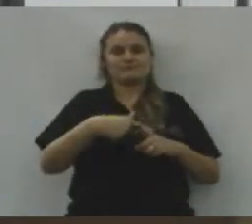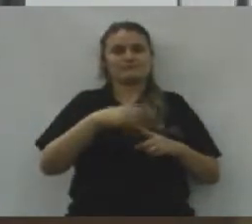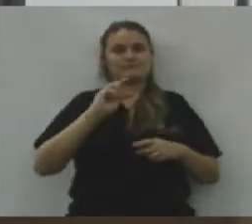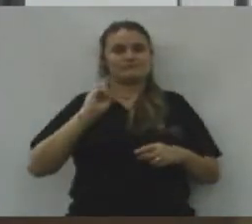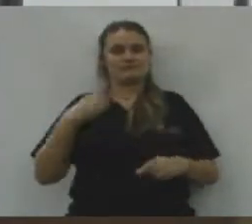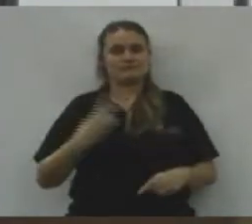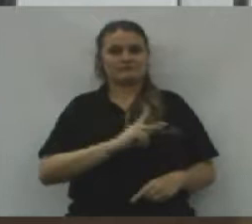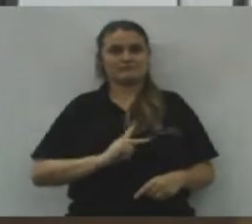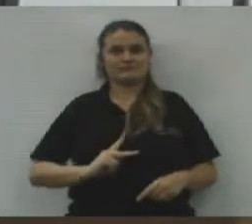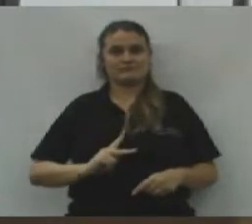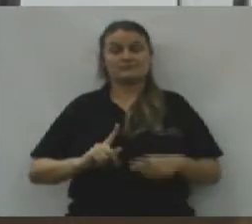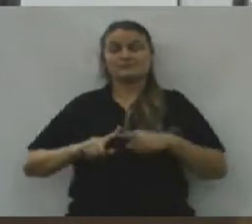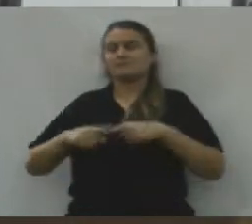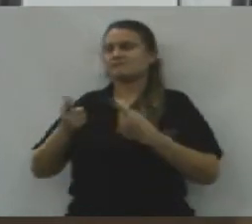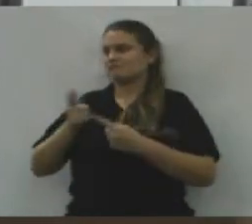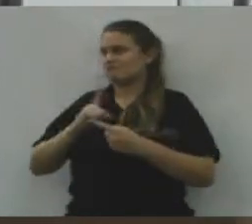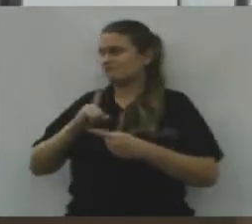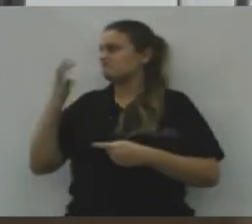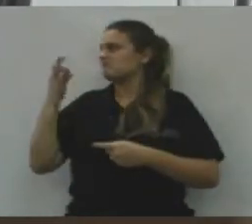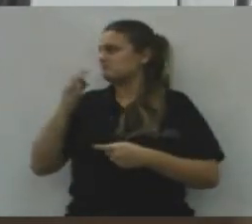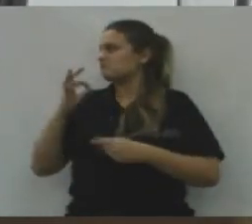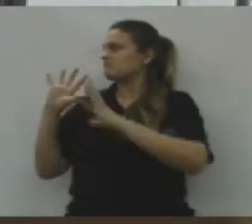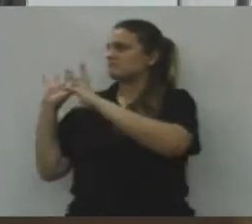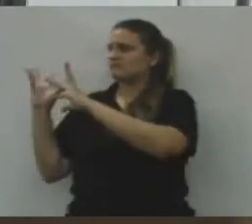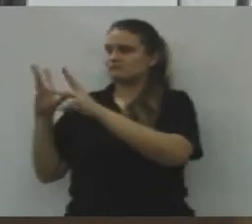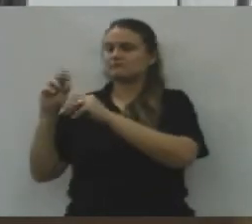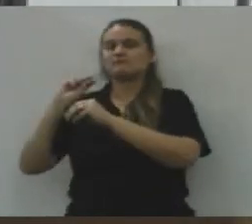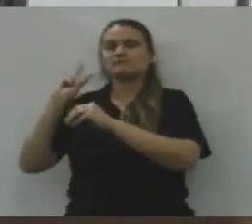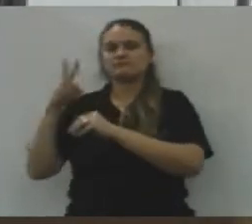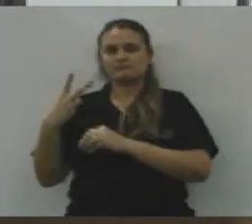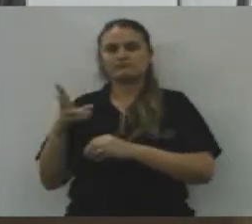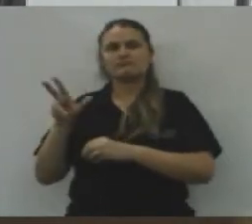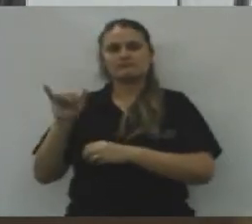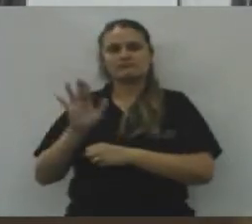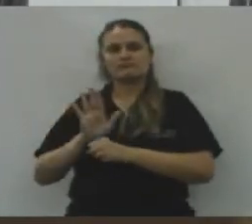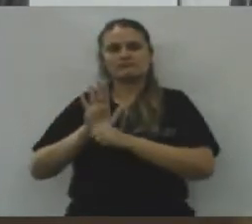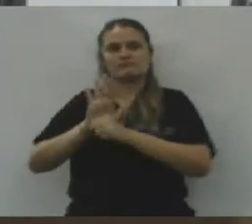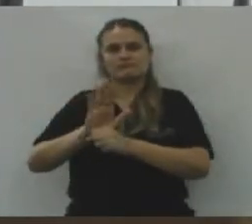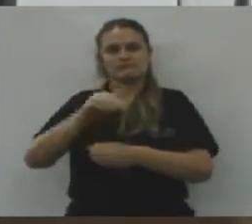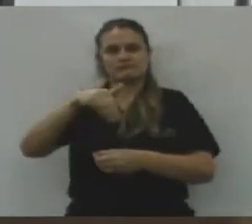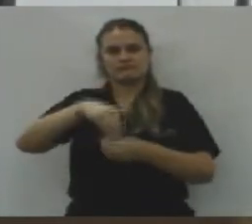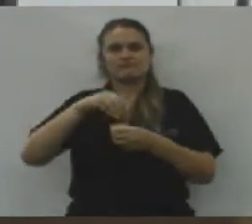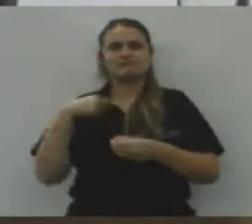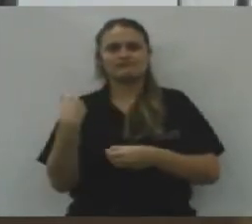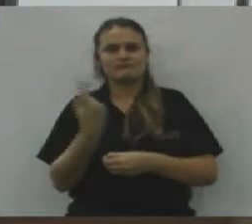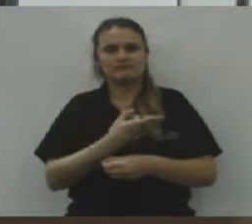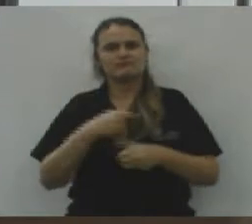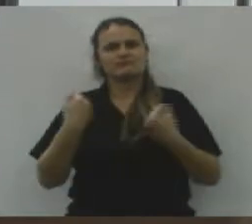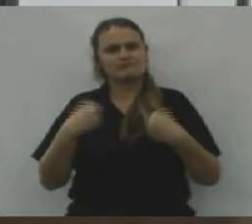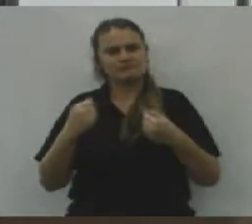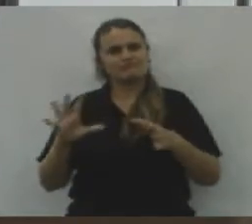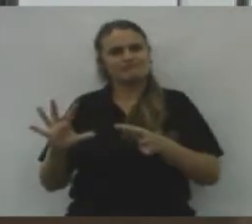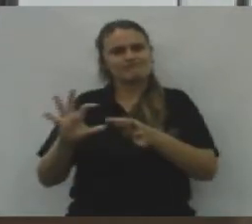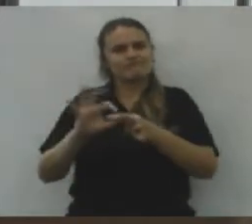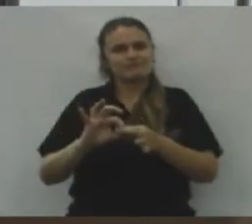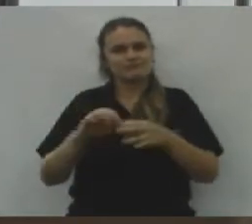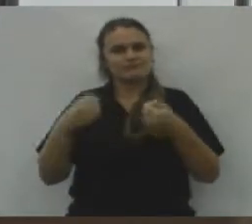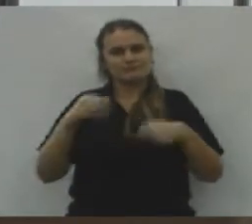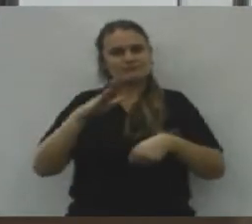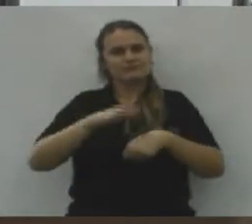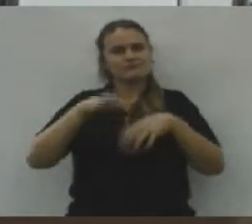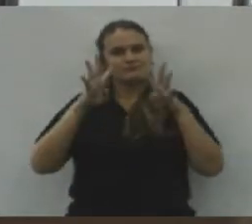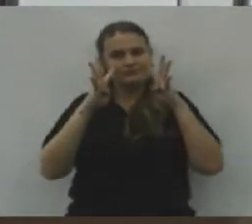com certeza votaria quantas vezes fosse preciso, porque precisamos estar olhando nossas